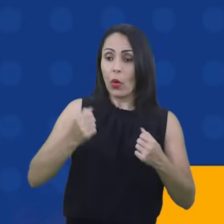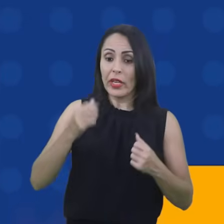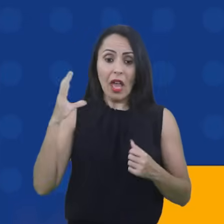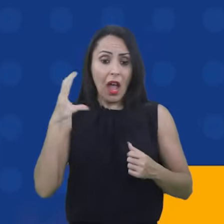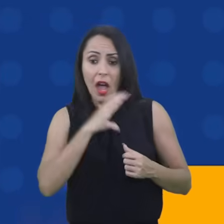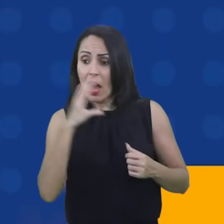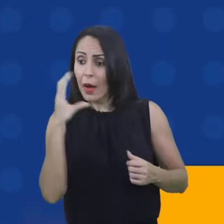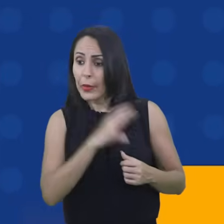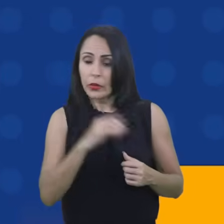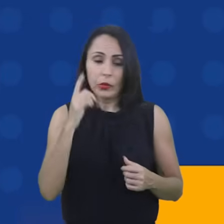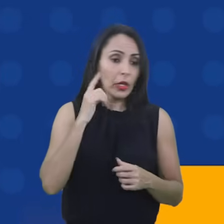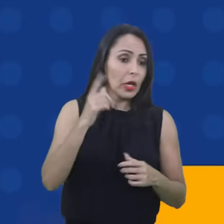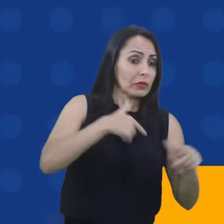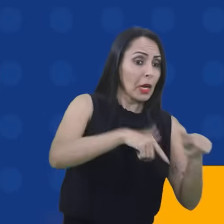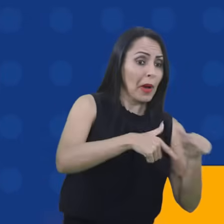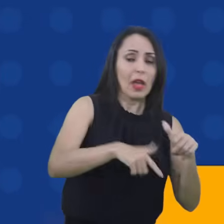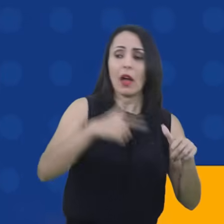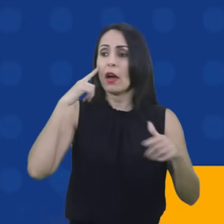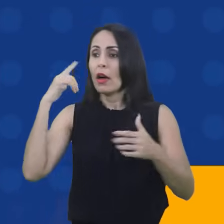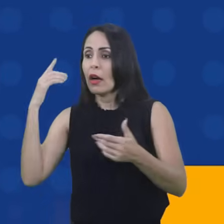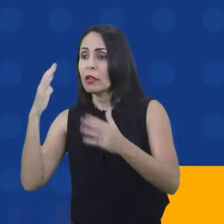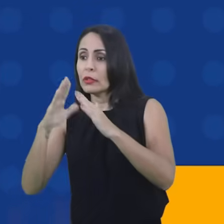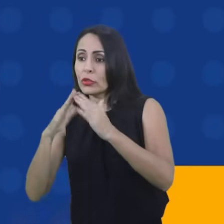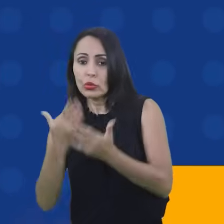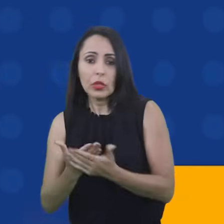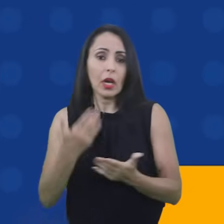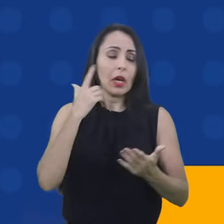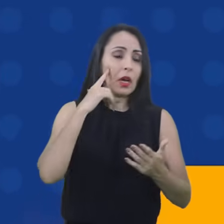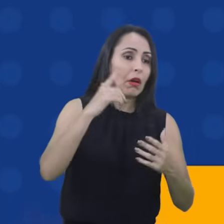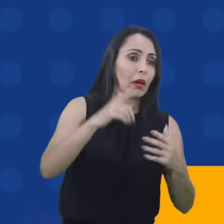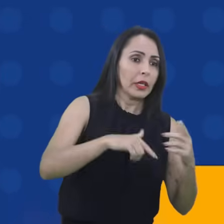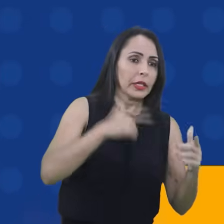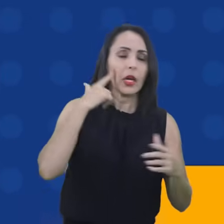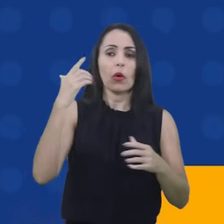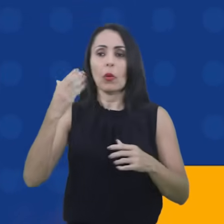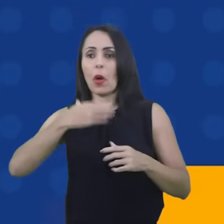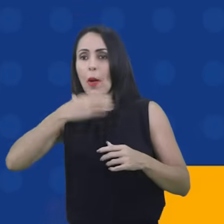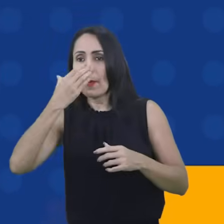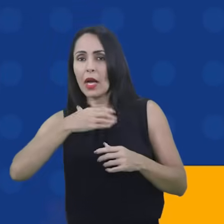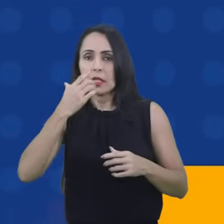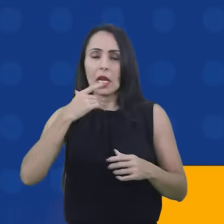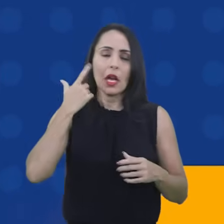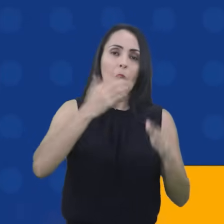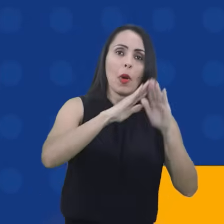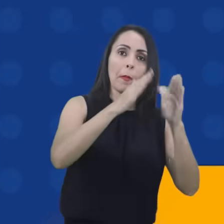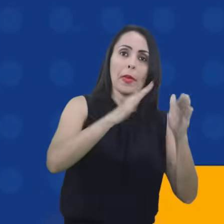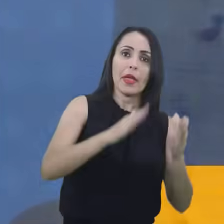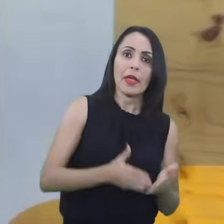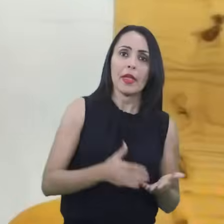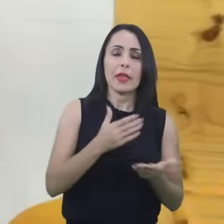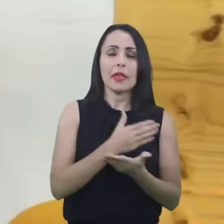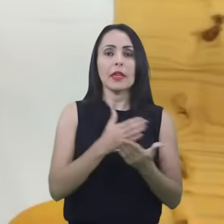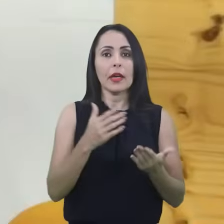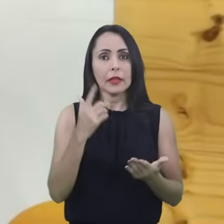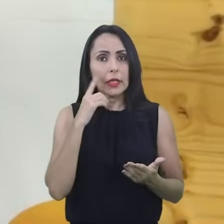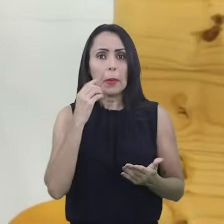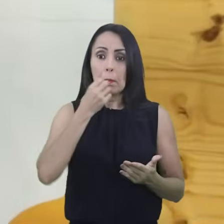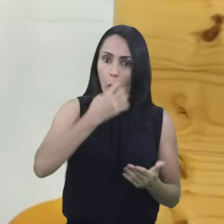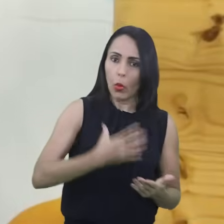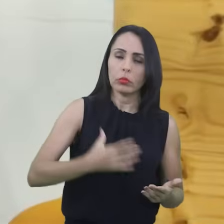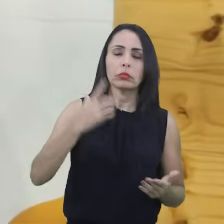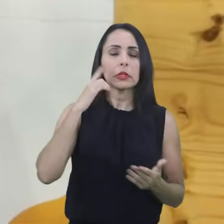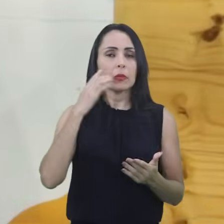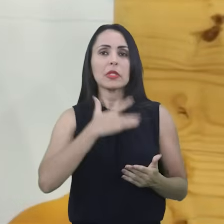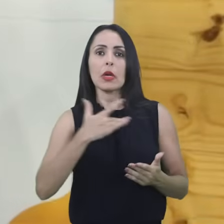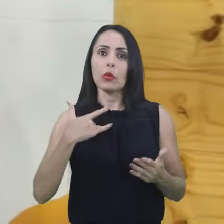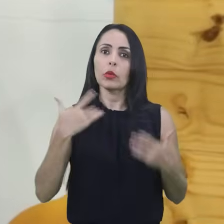entre chegar, trabalhar e estudar, né, come aí uma maçã, uma pera, um alimento desse que seja rico em fibra, né, que